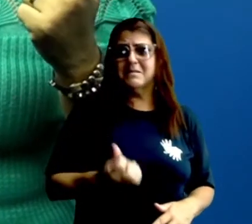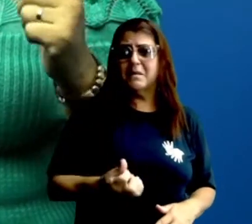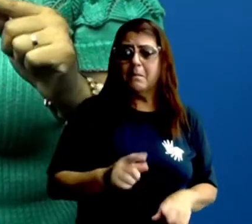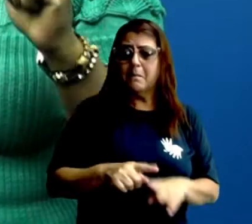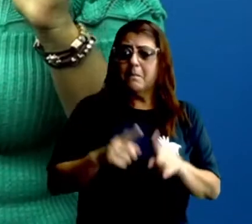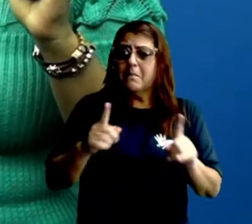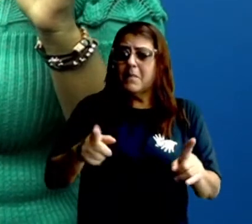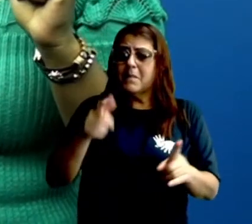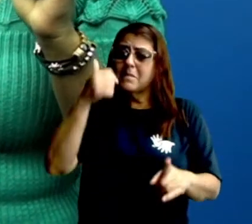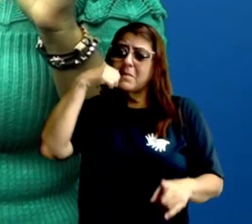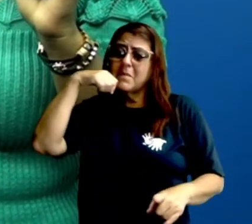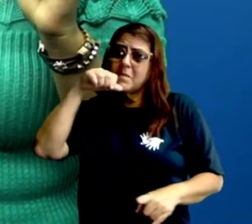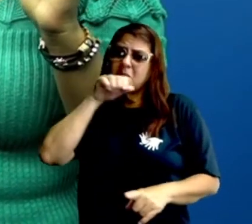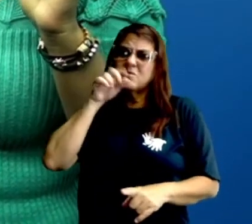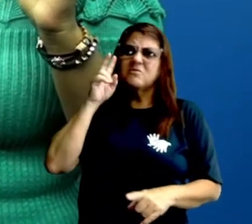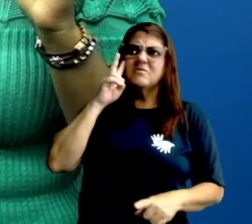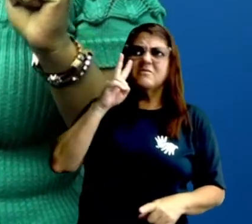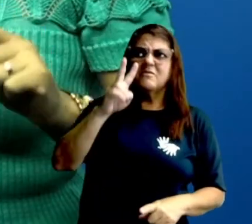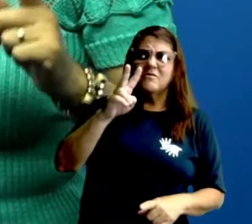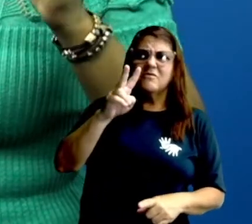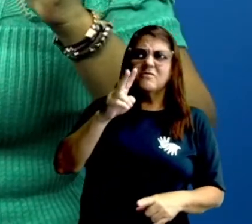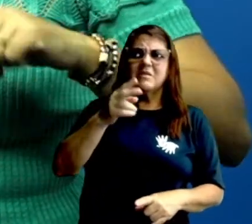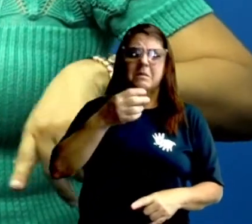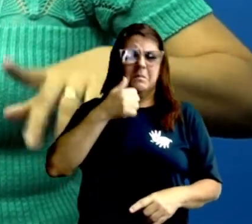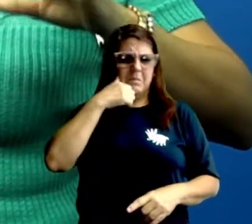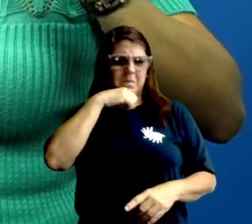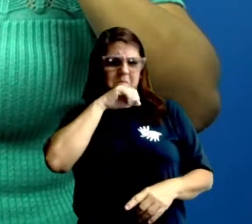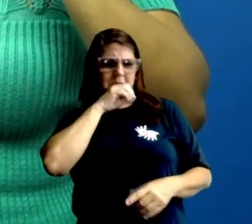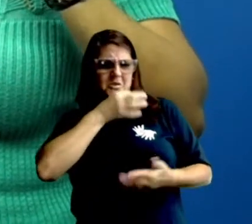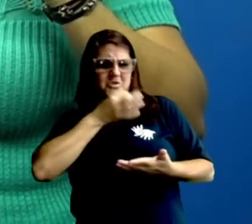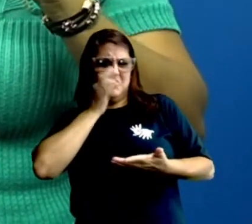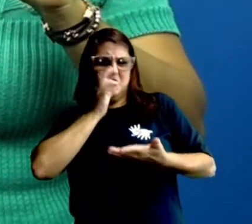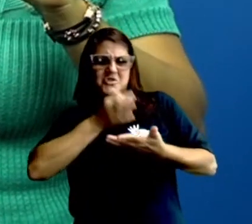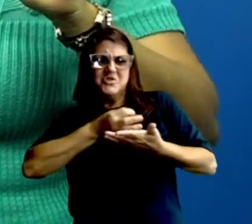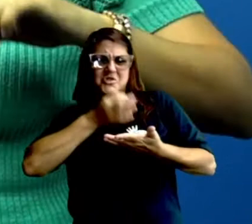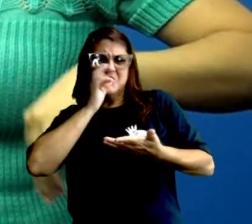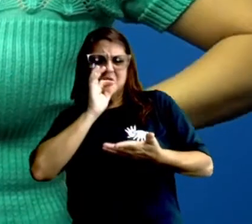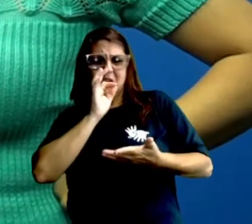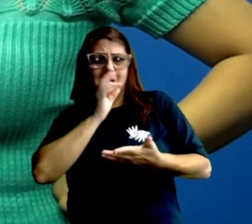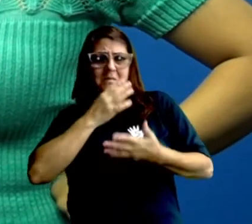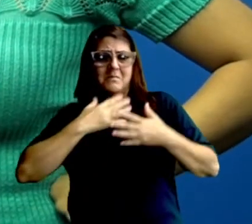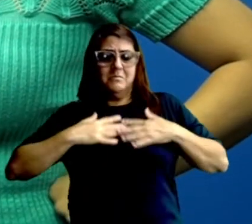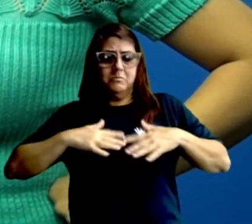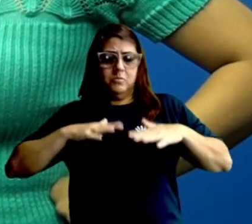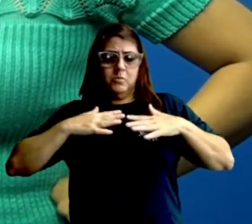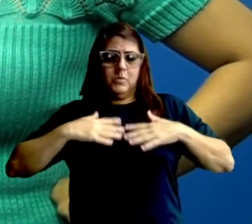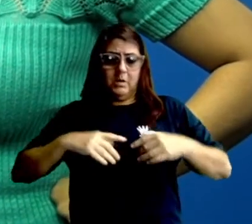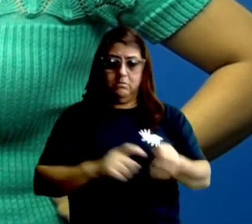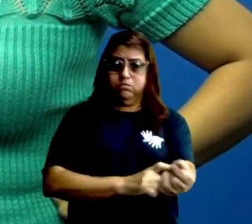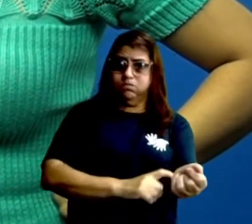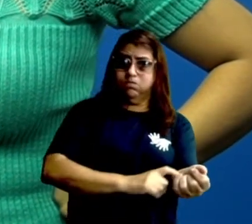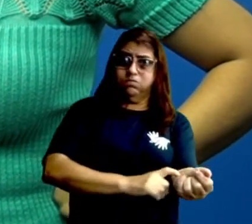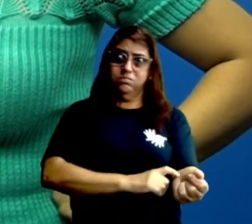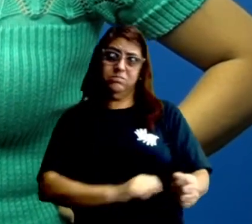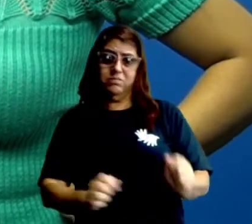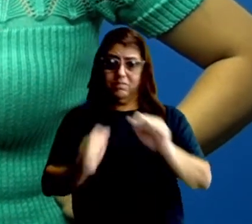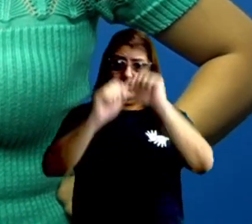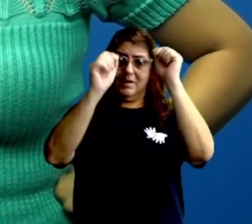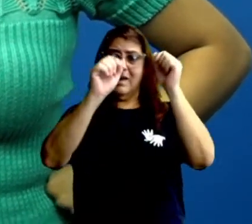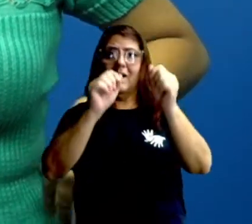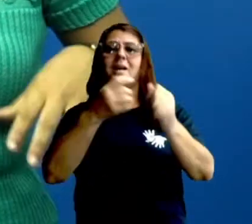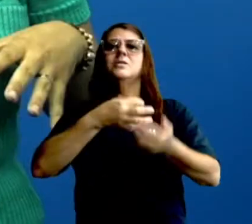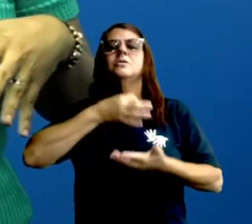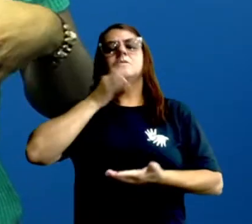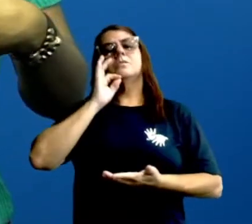viu a mamãe tomando chazinho de camomila para se acalmar da vida que vocês fizeram em casa